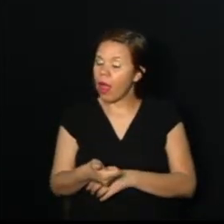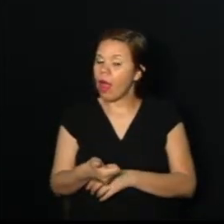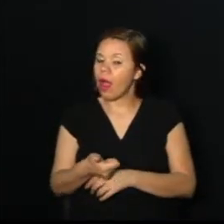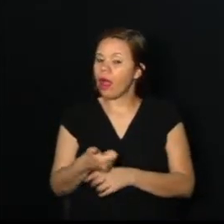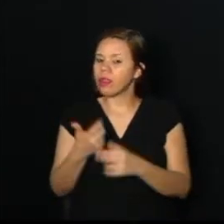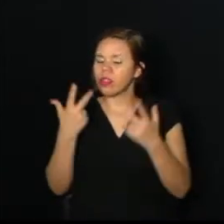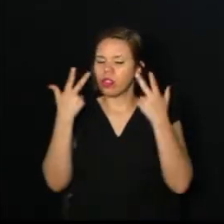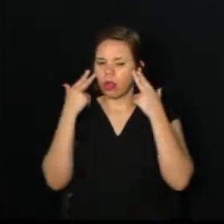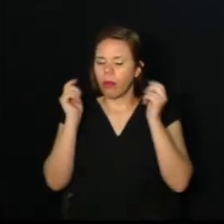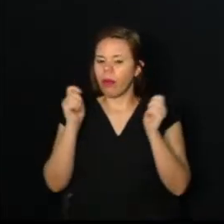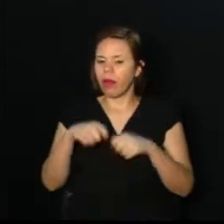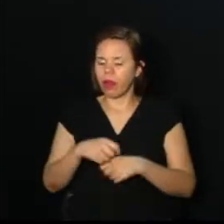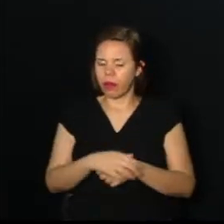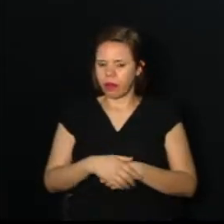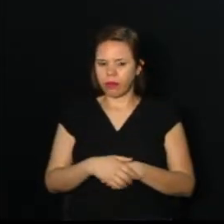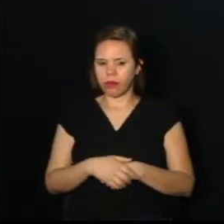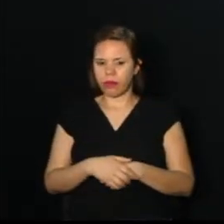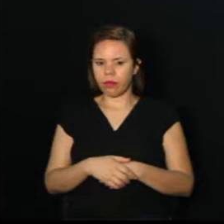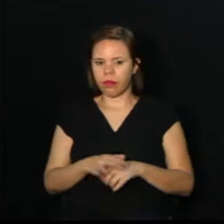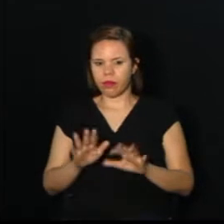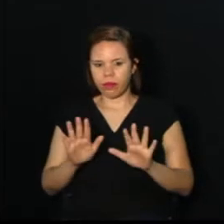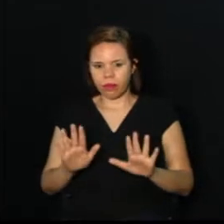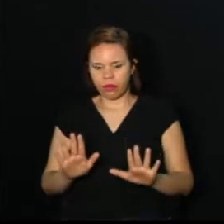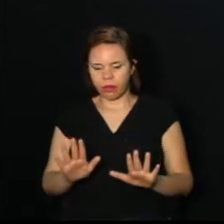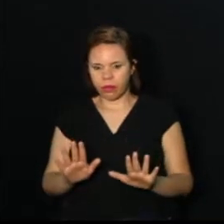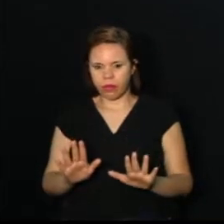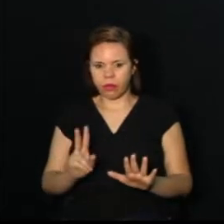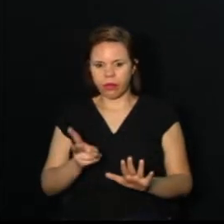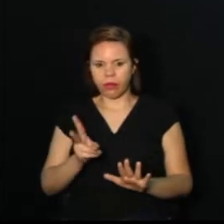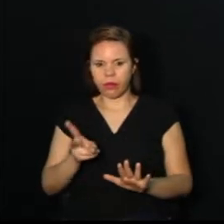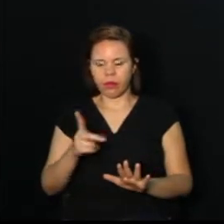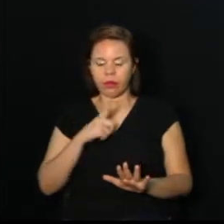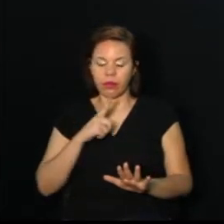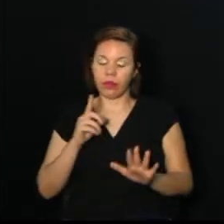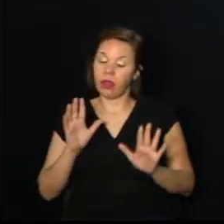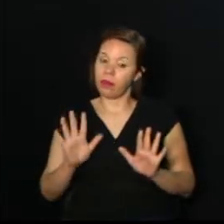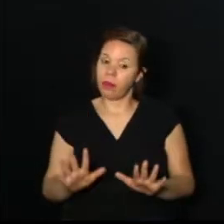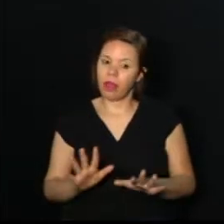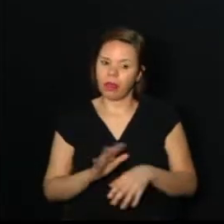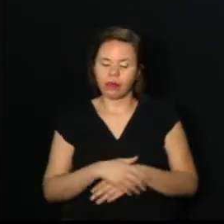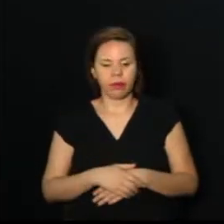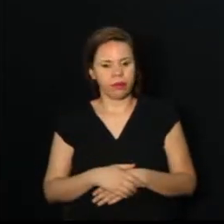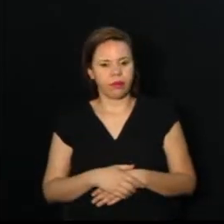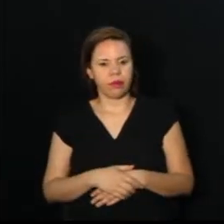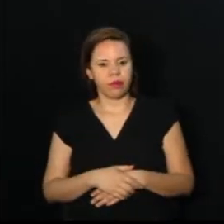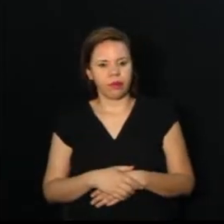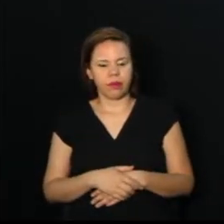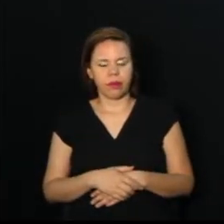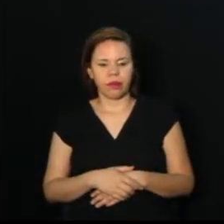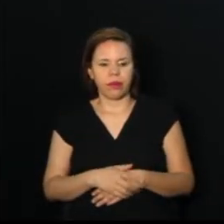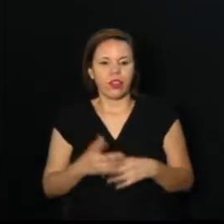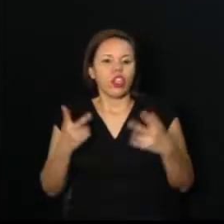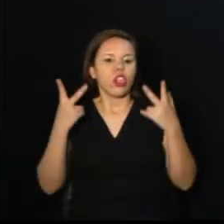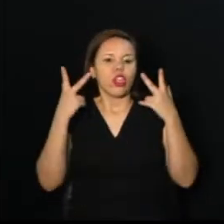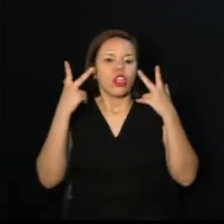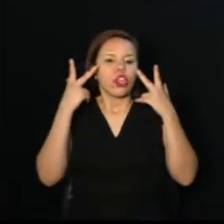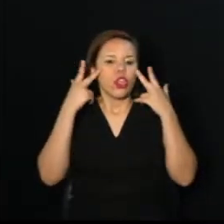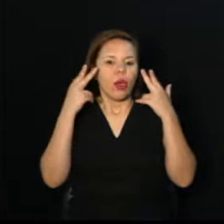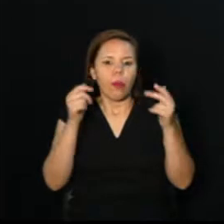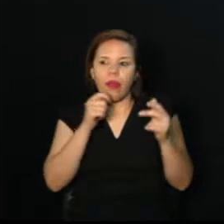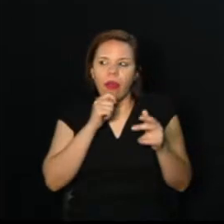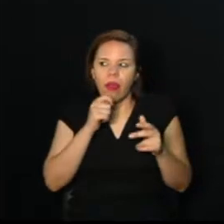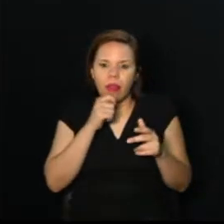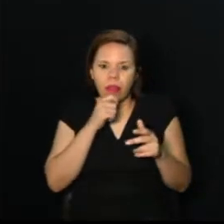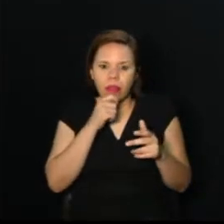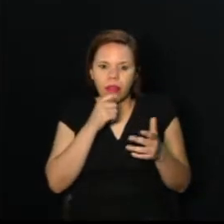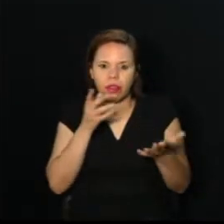normal. Mas, sempre tem um mas, é um normal